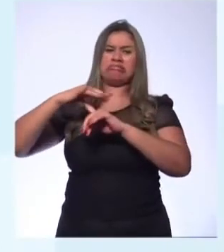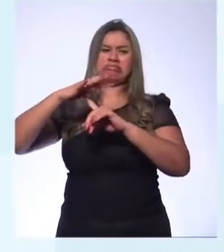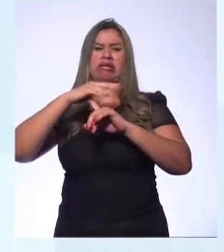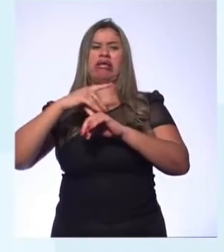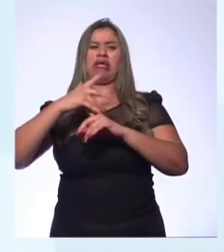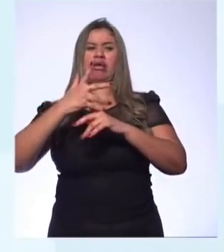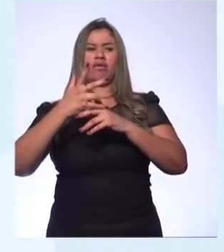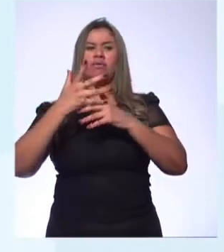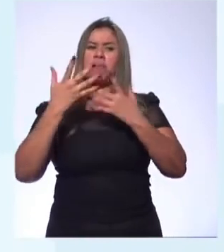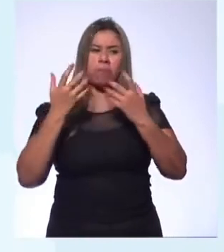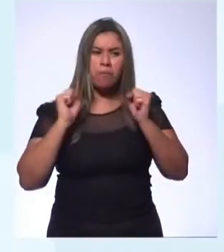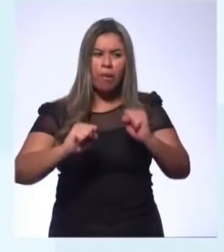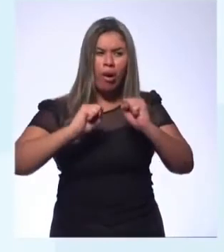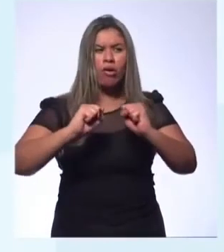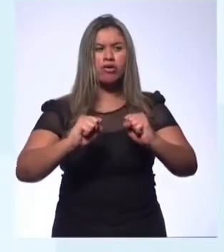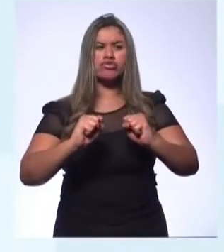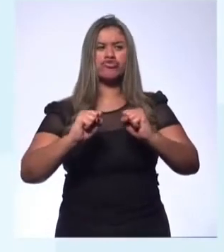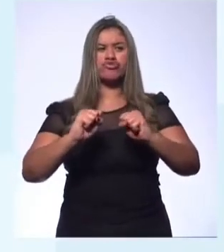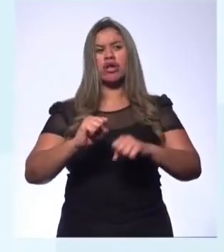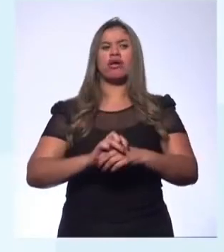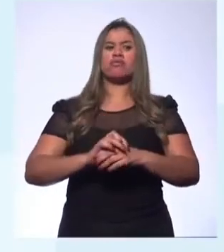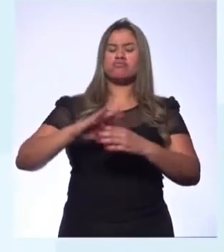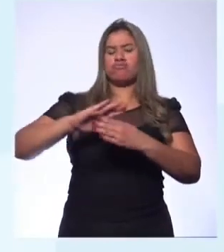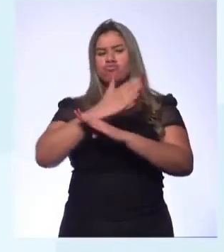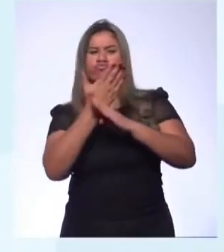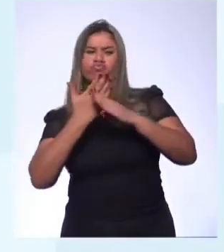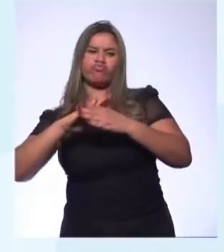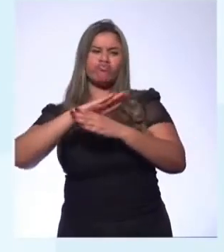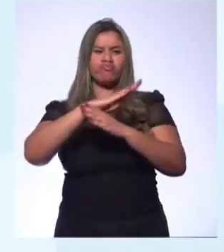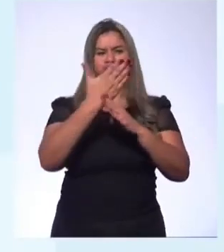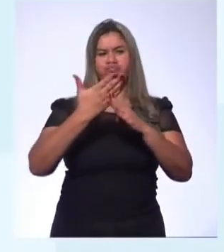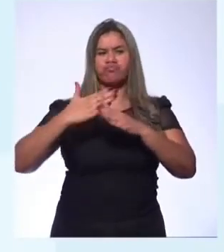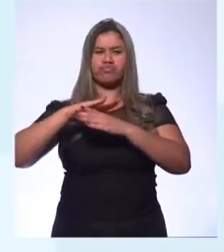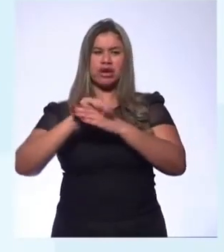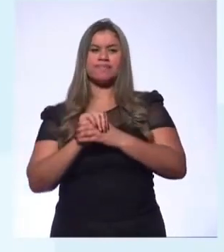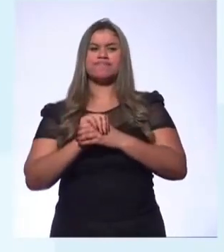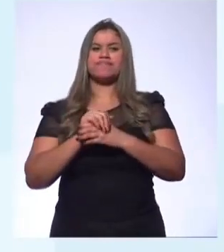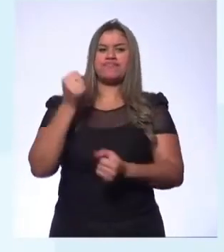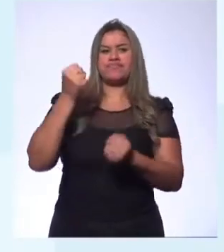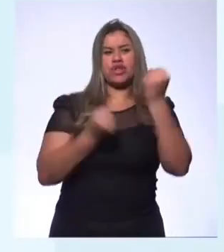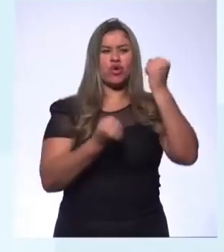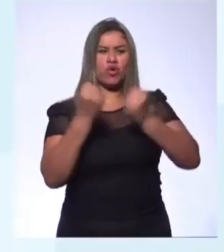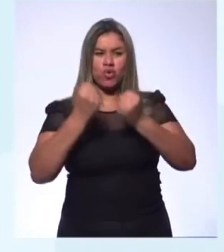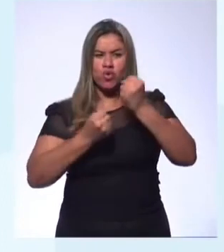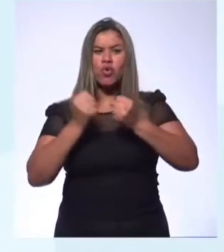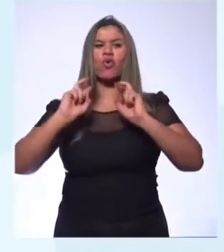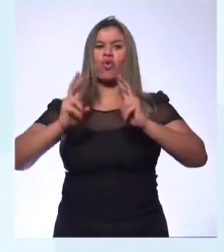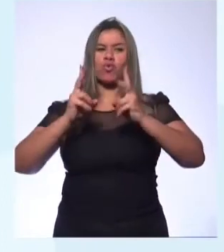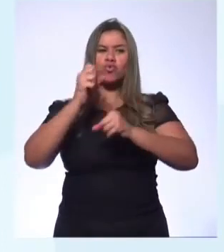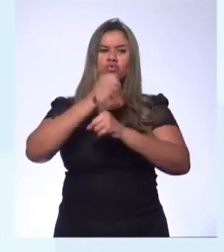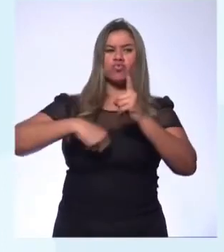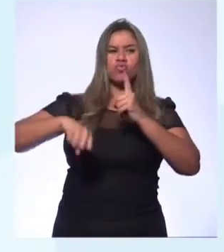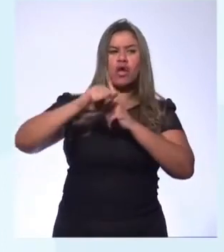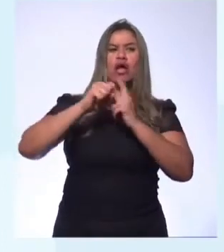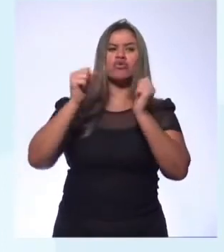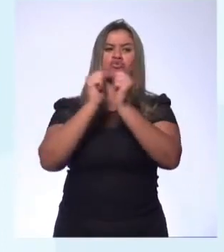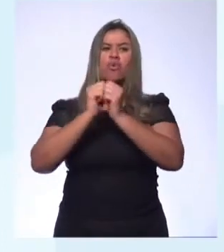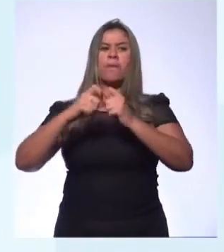armada. Tu confere, amola o próximo. Veículo, continua a tua sociedade com os